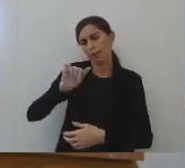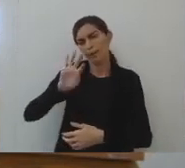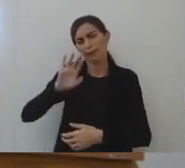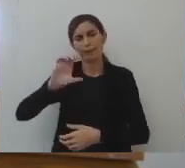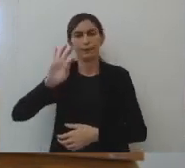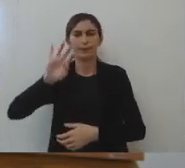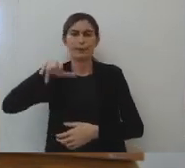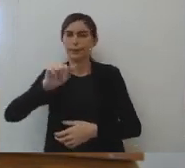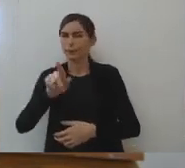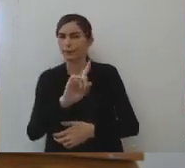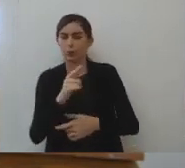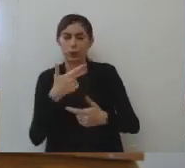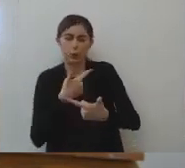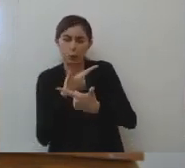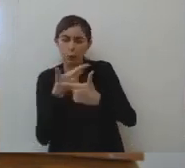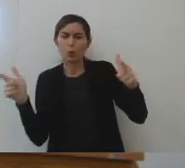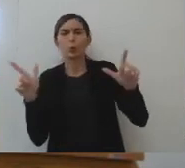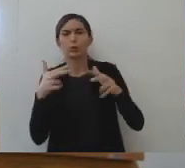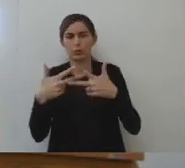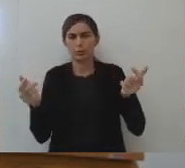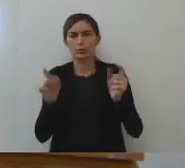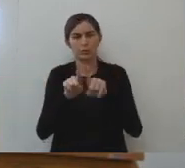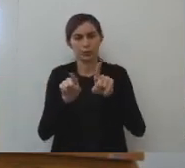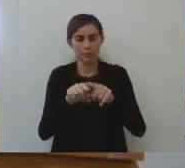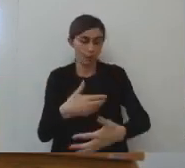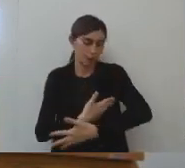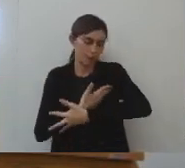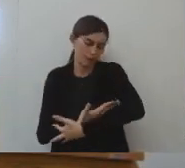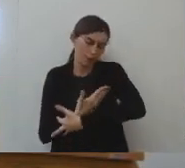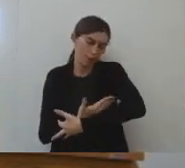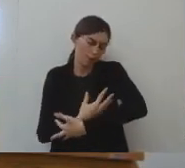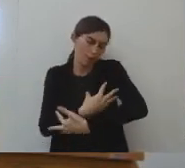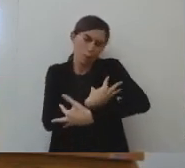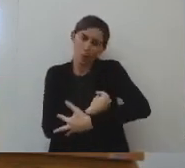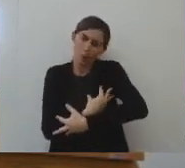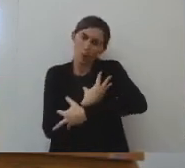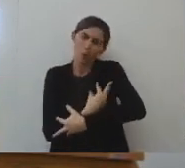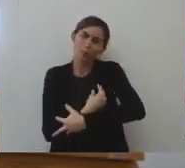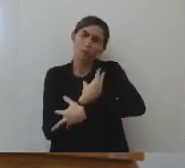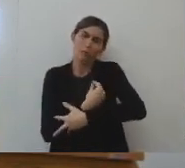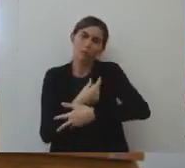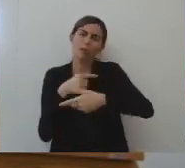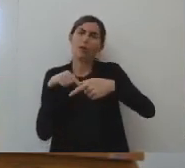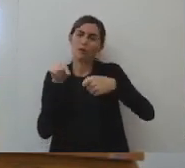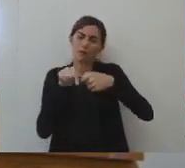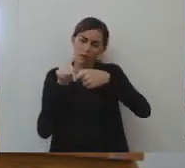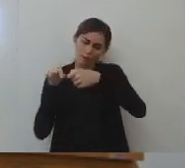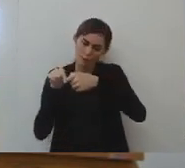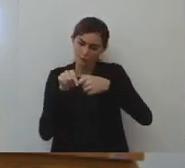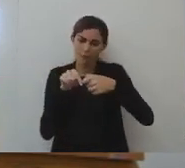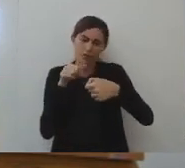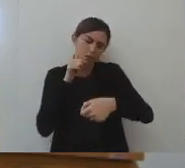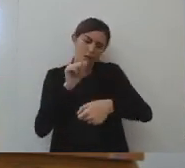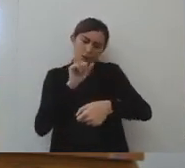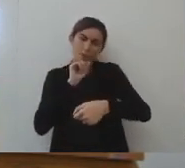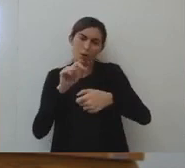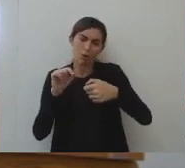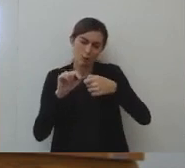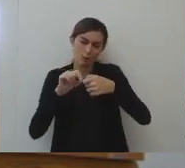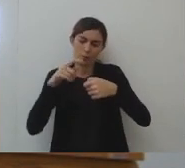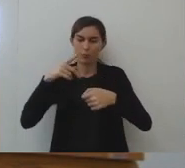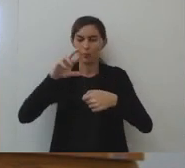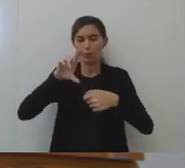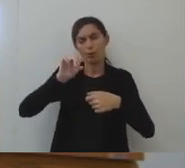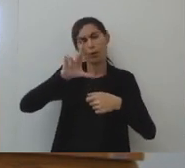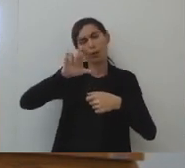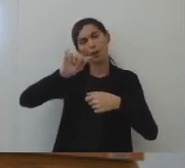gerada. Existe uma outra coisa aí. Quando o bebê está ali sugando e ele está fazendo com que essa mãe produza a